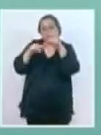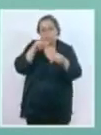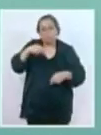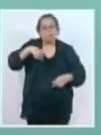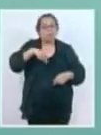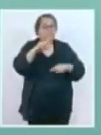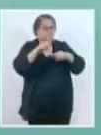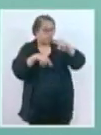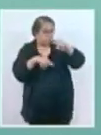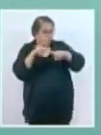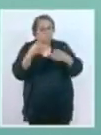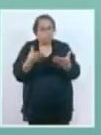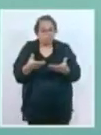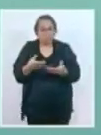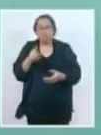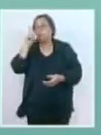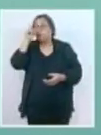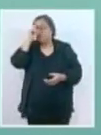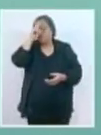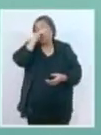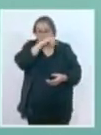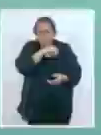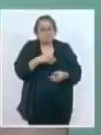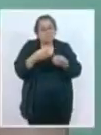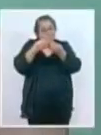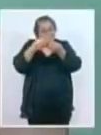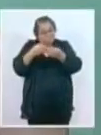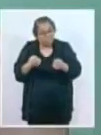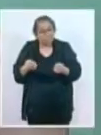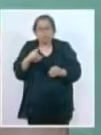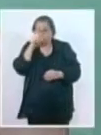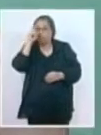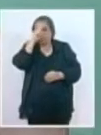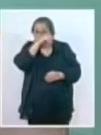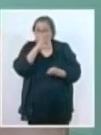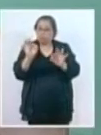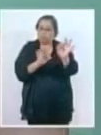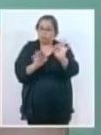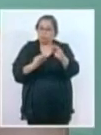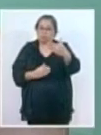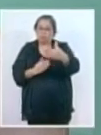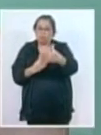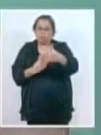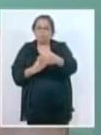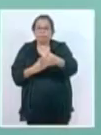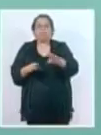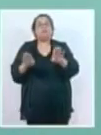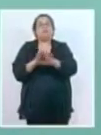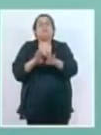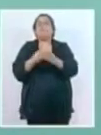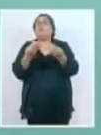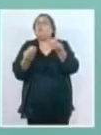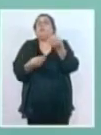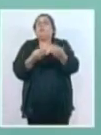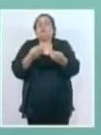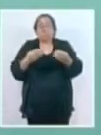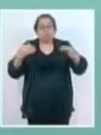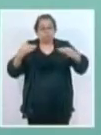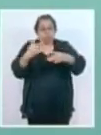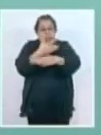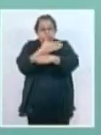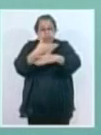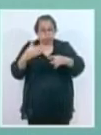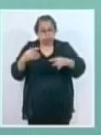tem sido muito prejudicial. Para não interromper esse processo. E, né, além de prejudicar o comércio e a fluidez de pessoas